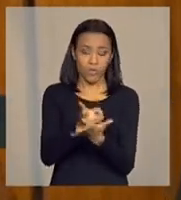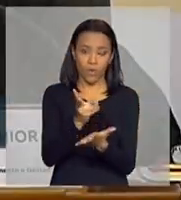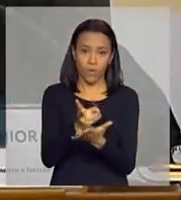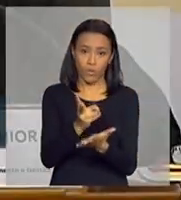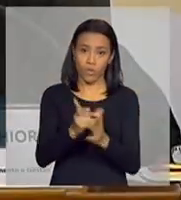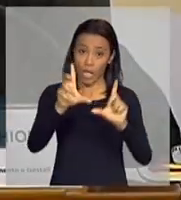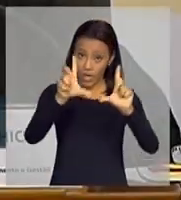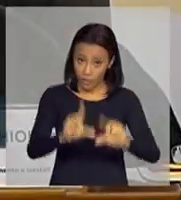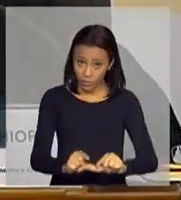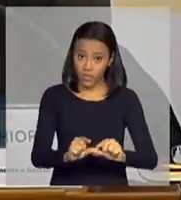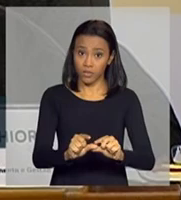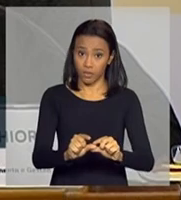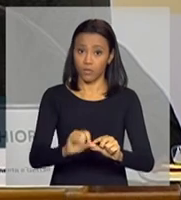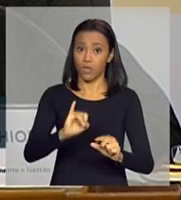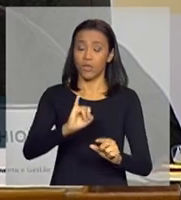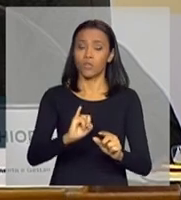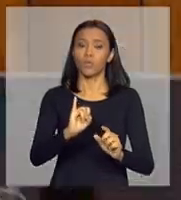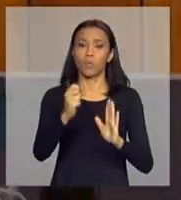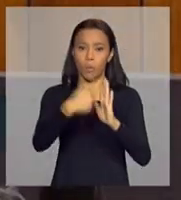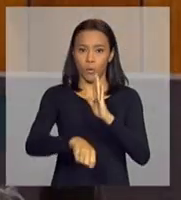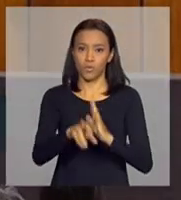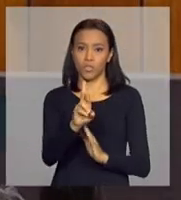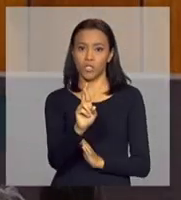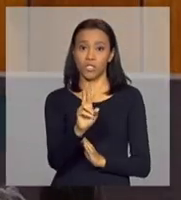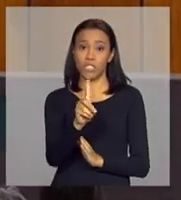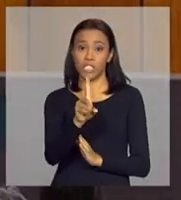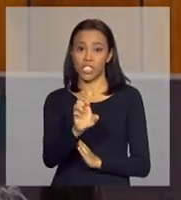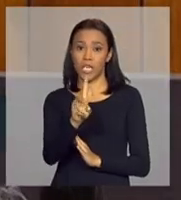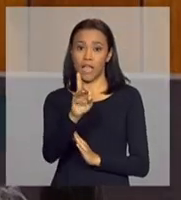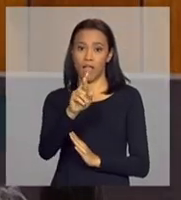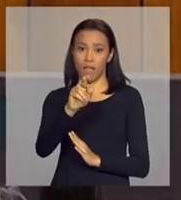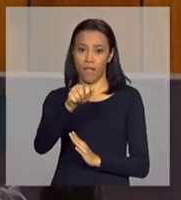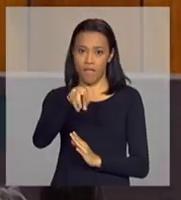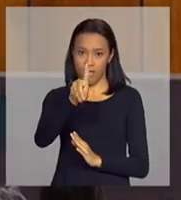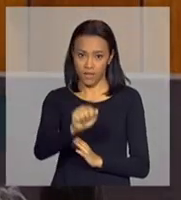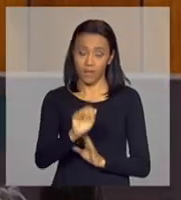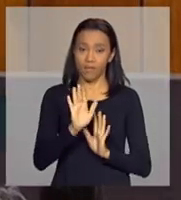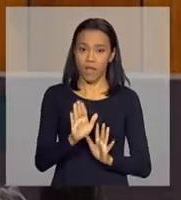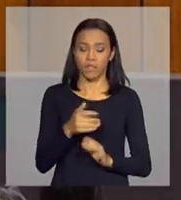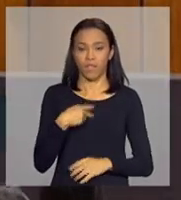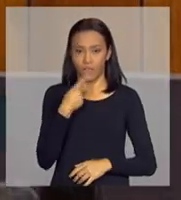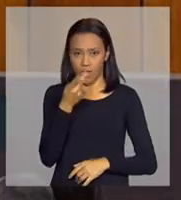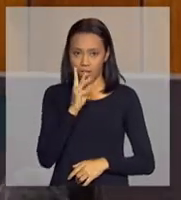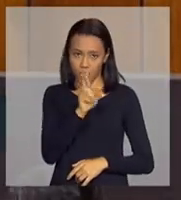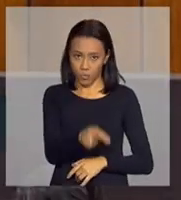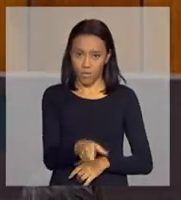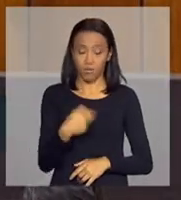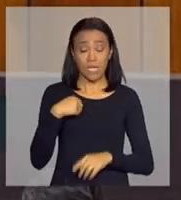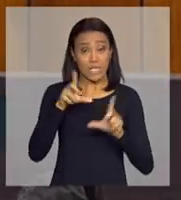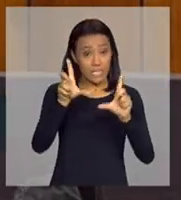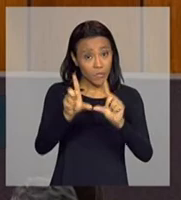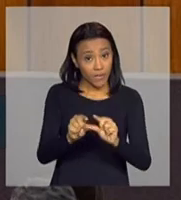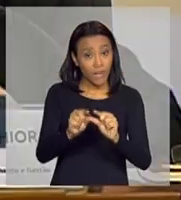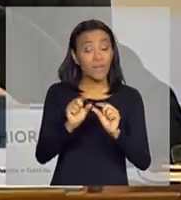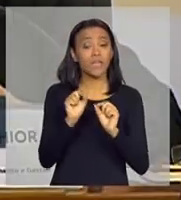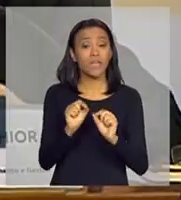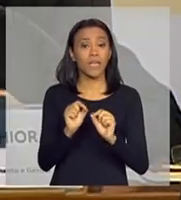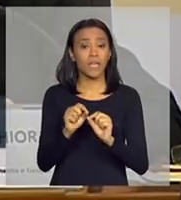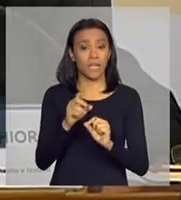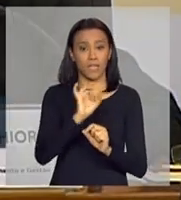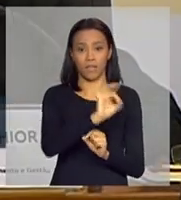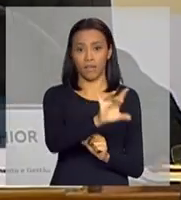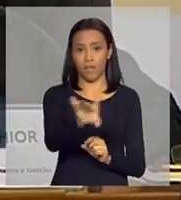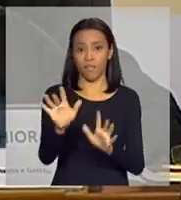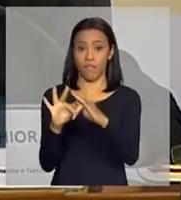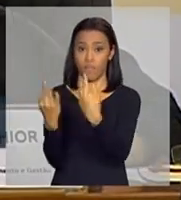para o abatimento usar posso Correios fábrica faz com isso de simplificar para quê e as famílias possam fazer